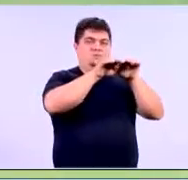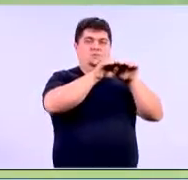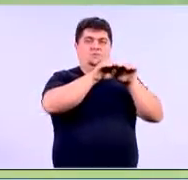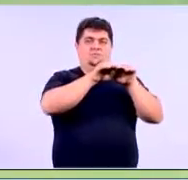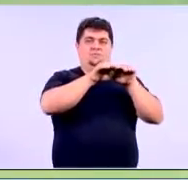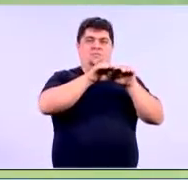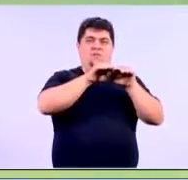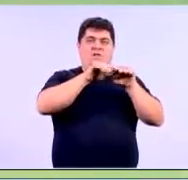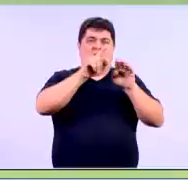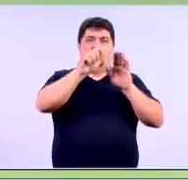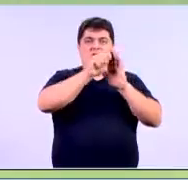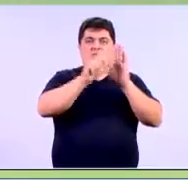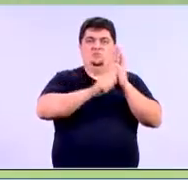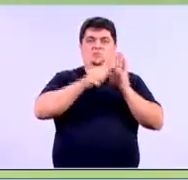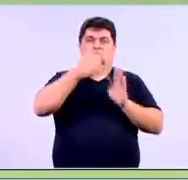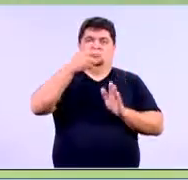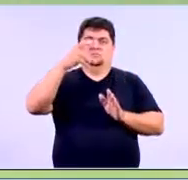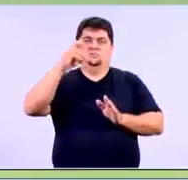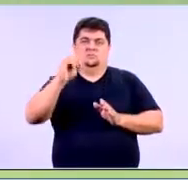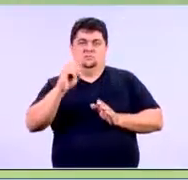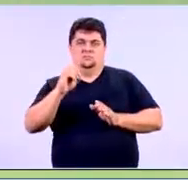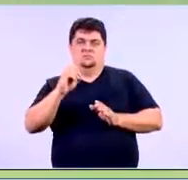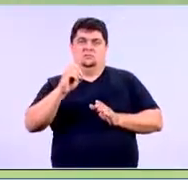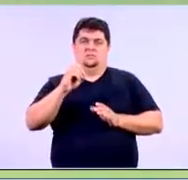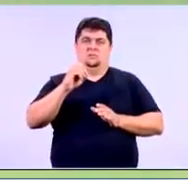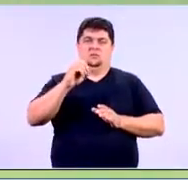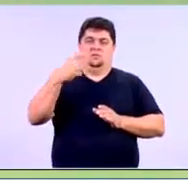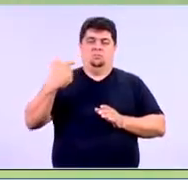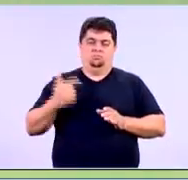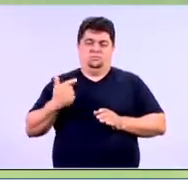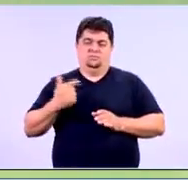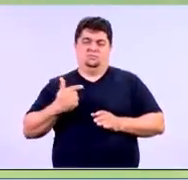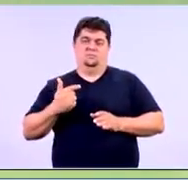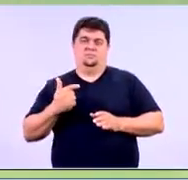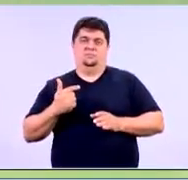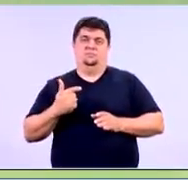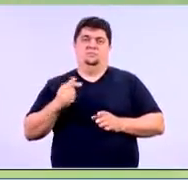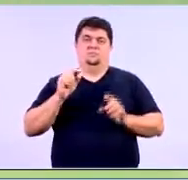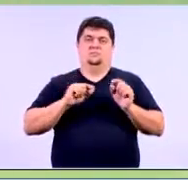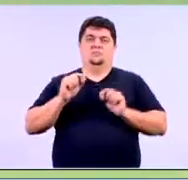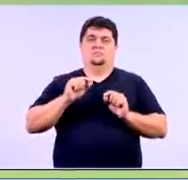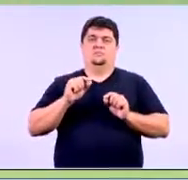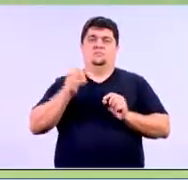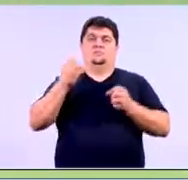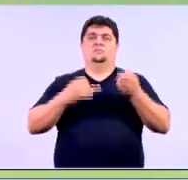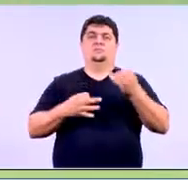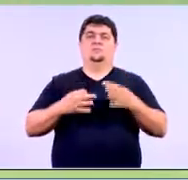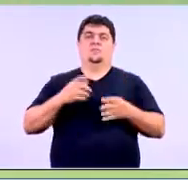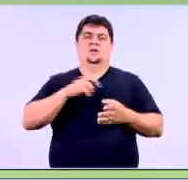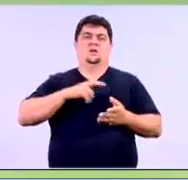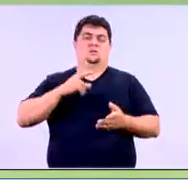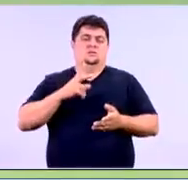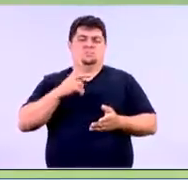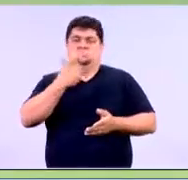artigo 150, né, professor, do inciso 2º da Constituição, e ele diz o seguinte: sem prejuízo de